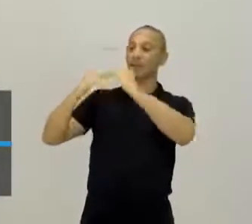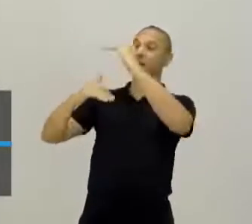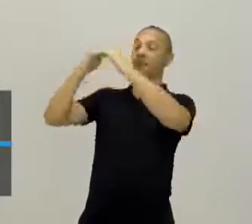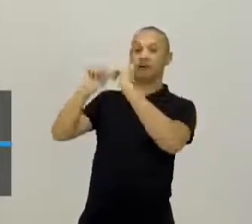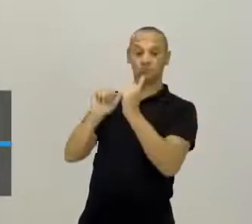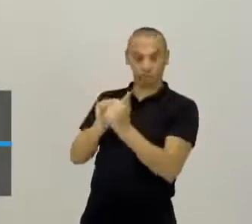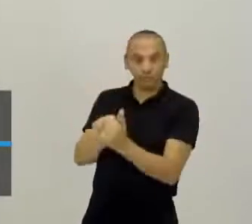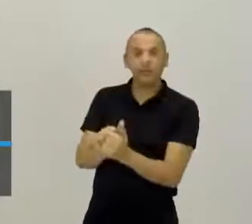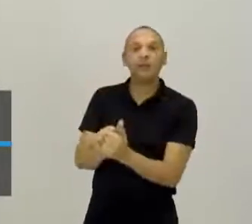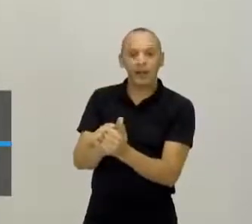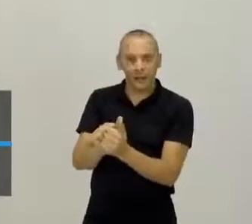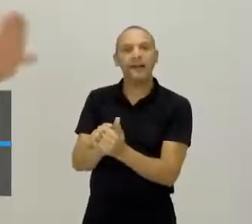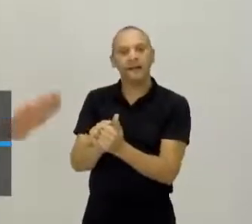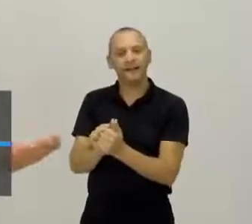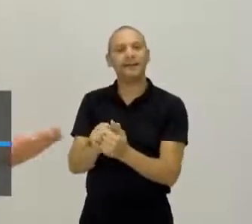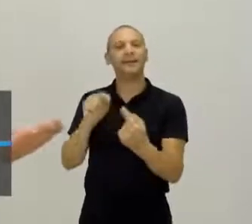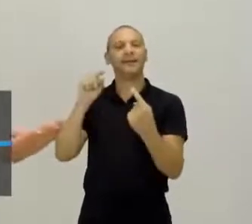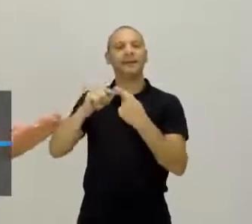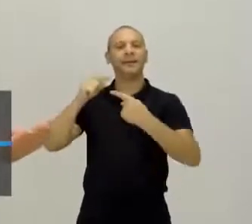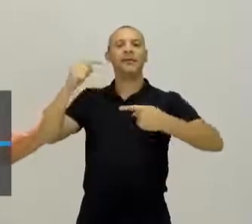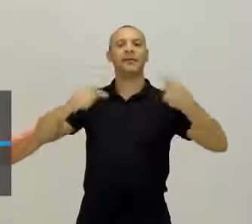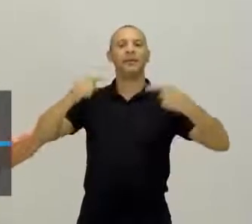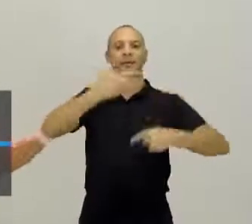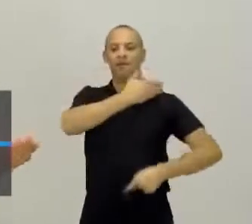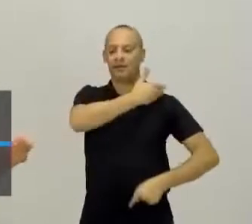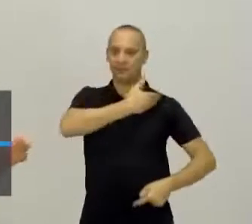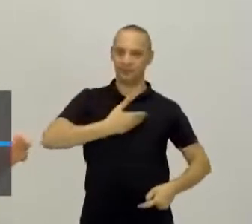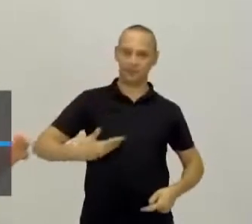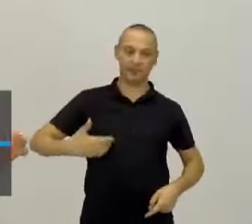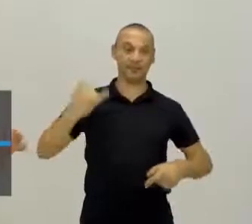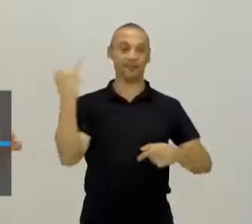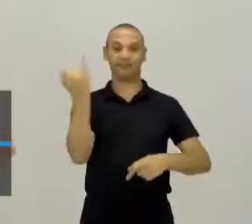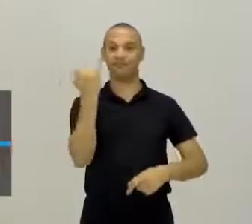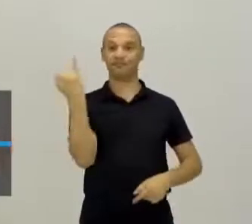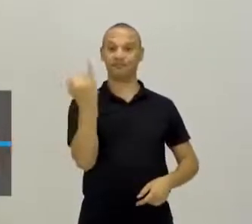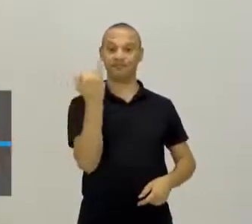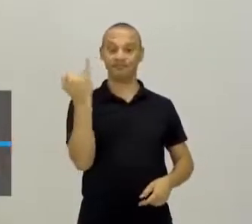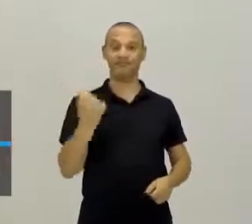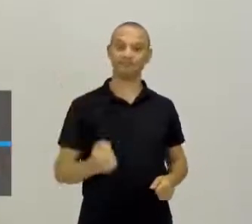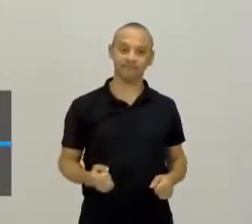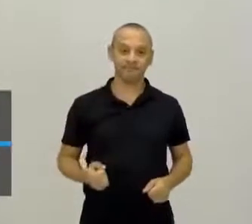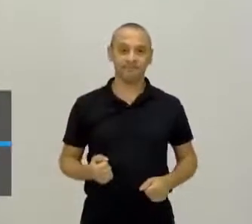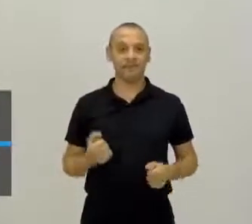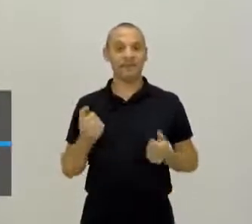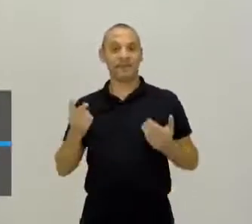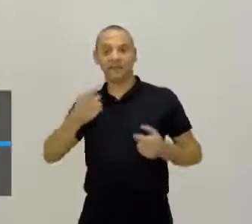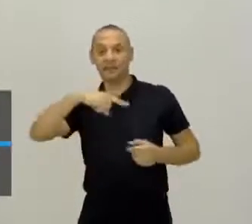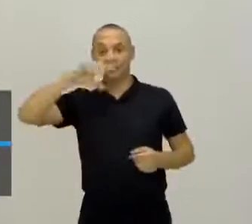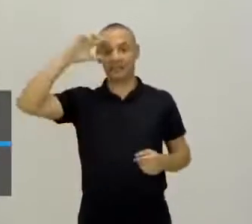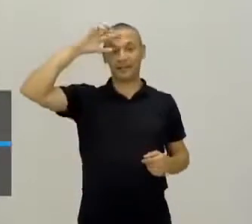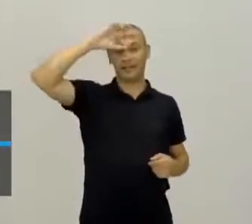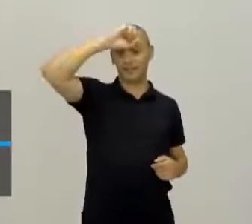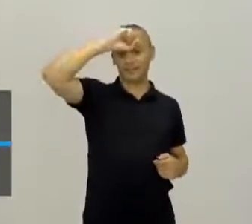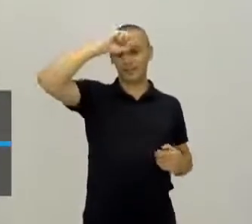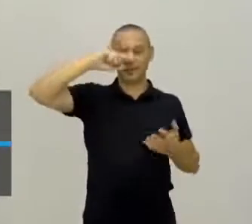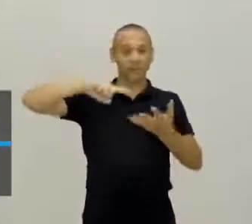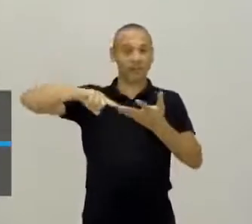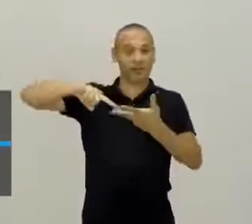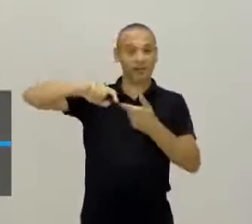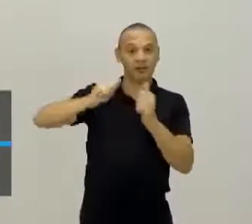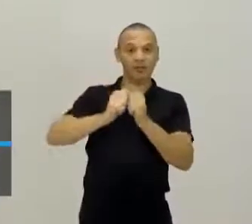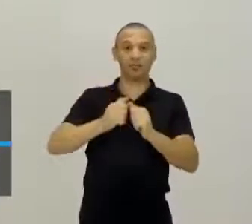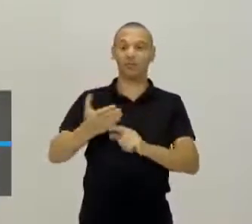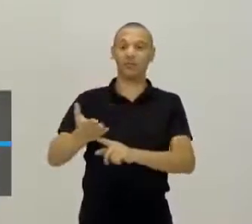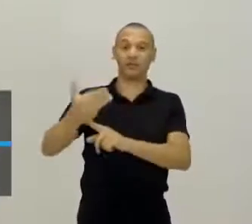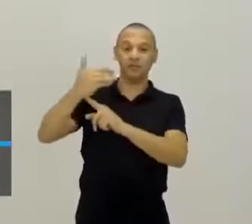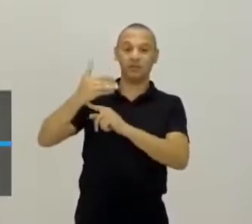a tecnologia, isso vai depender de políticas públicas, como nós falamos, né? Então, assim, se a gente vai aprendendo e vai evoluindo junto com a tecnologia, nós vamos